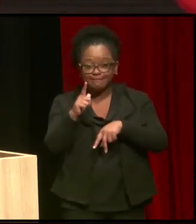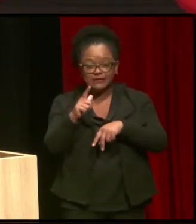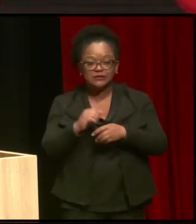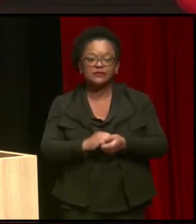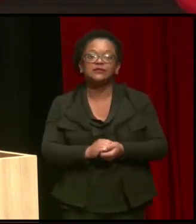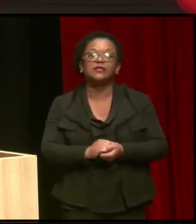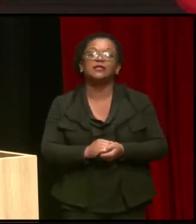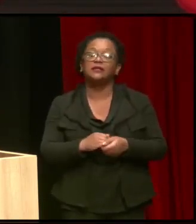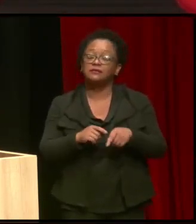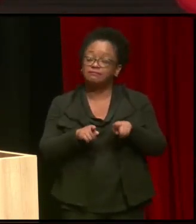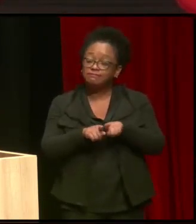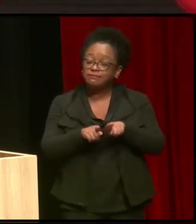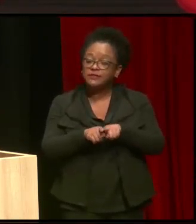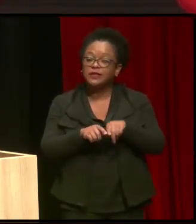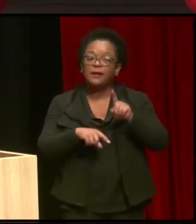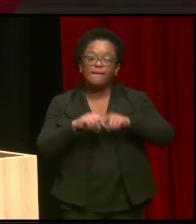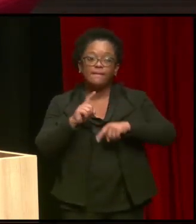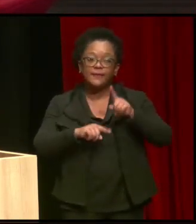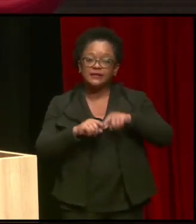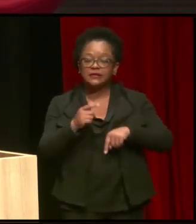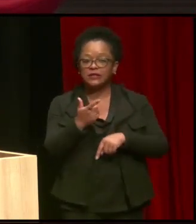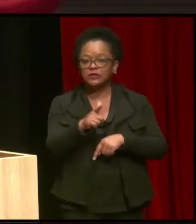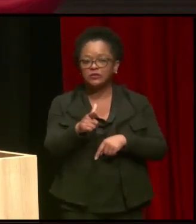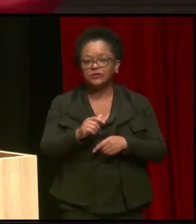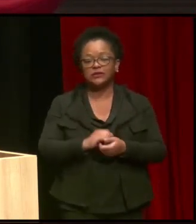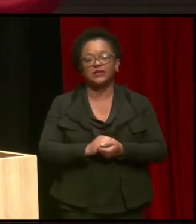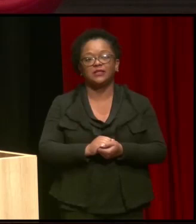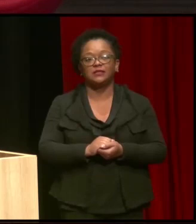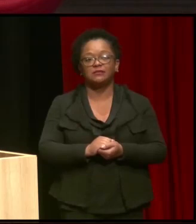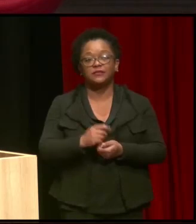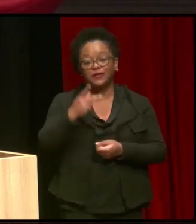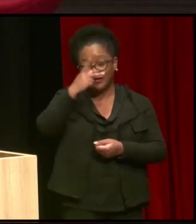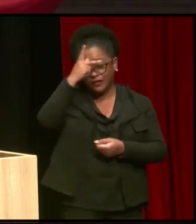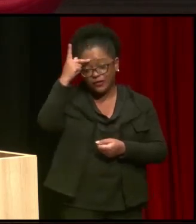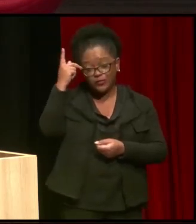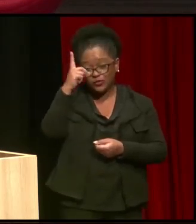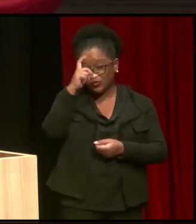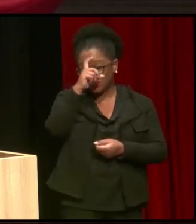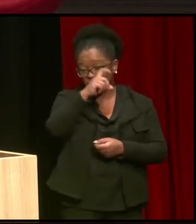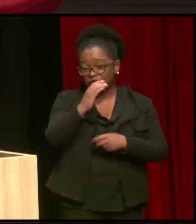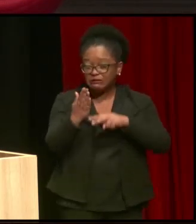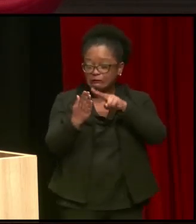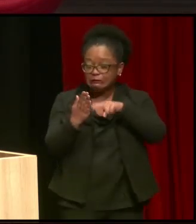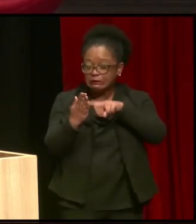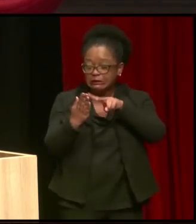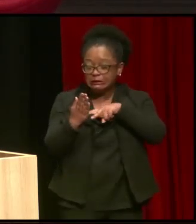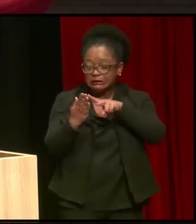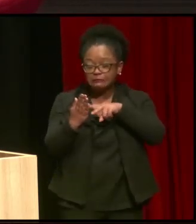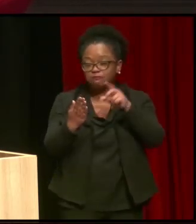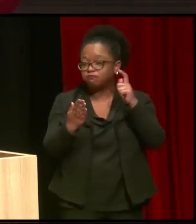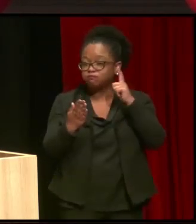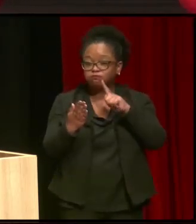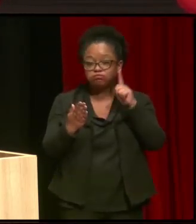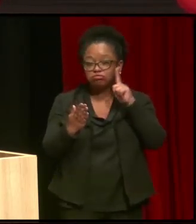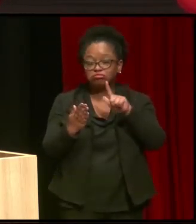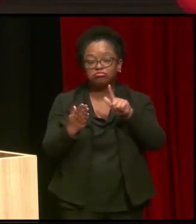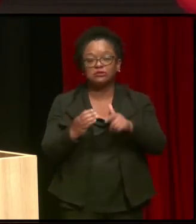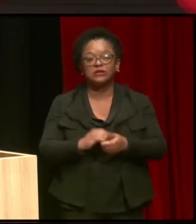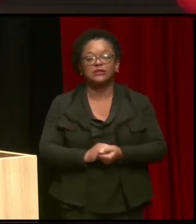com impressões, todas as letras maiúsculas. Eu sei que eu falei com o pastor Paulo e mostrou uma Bíblia ontem na sociedade